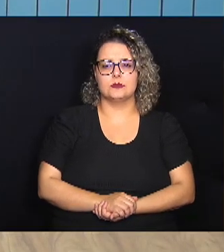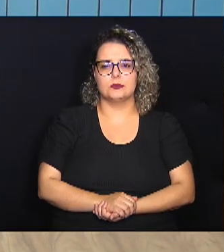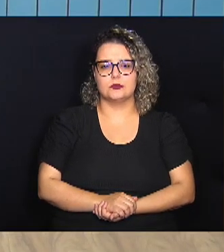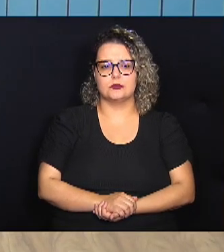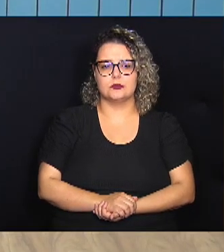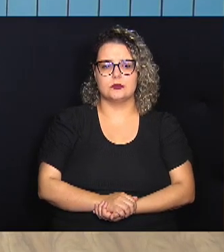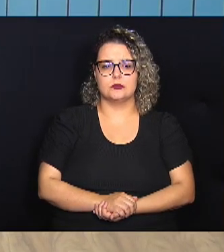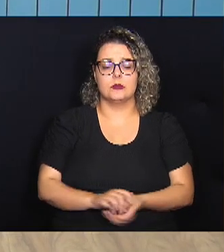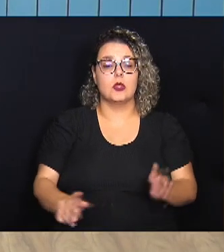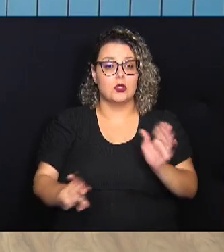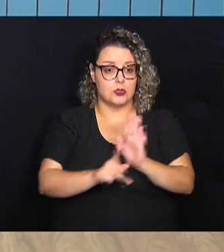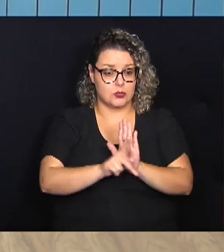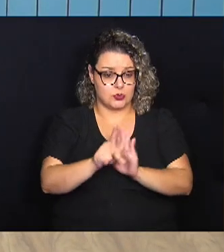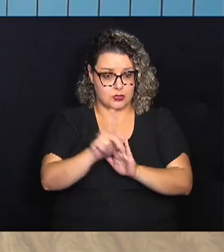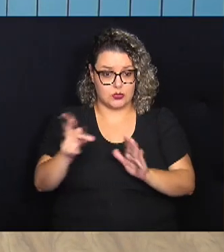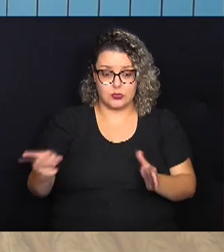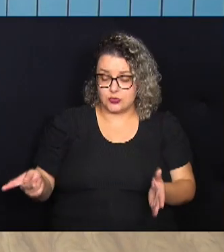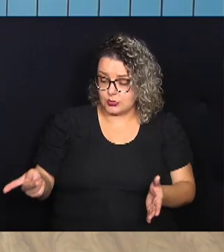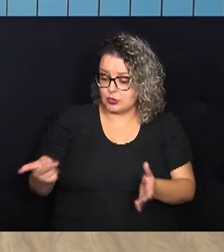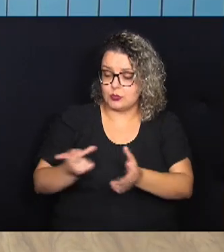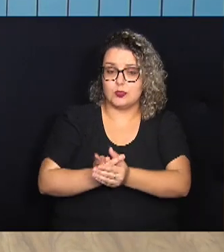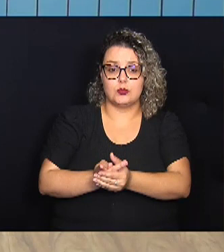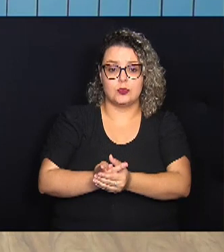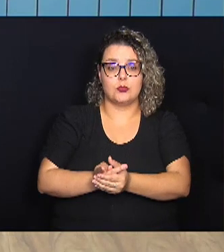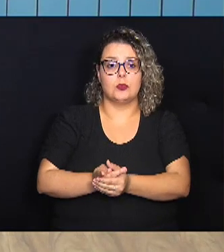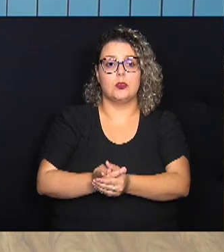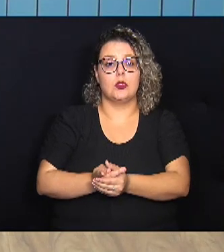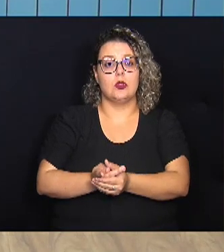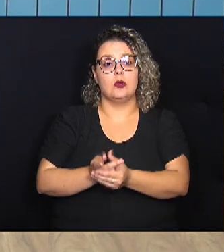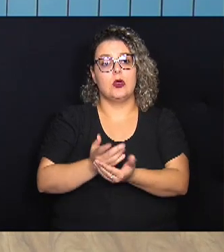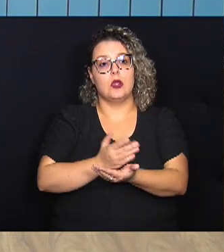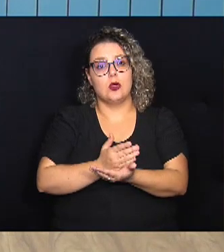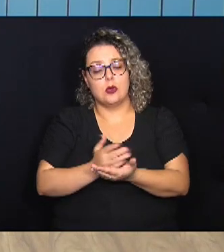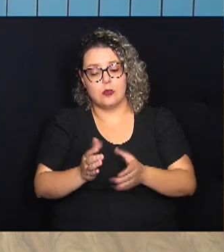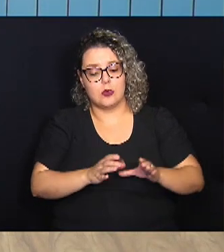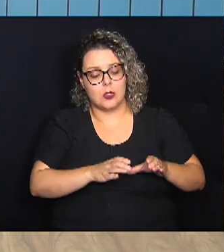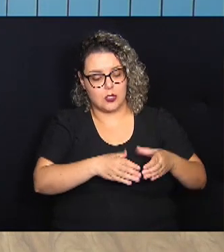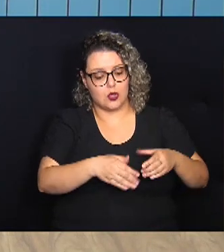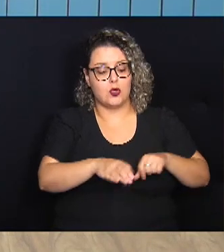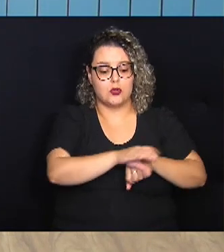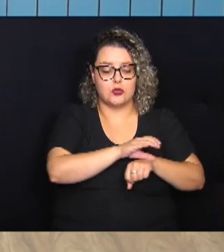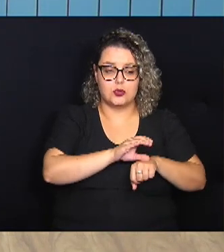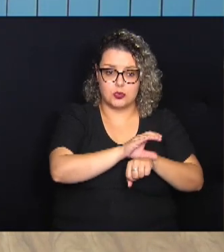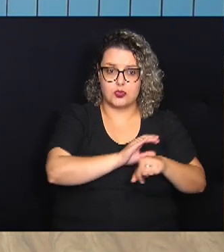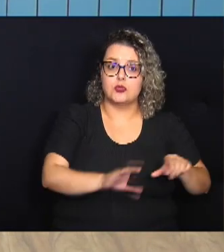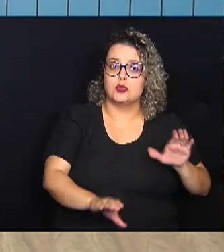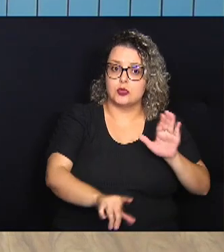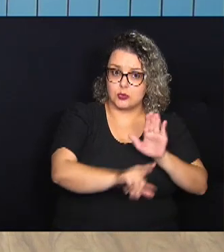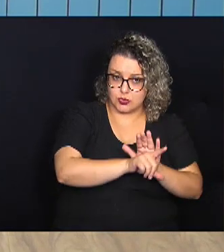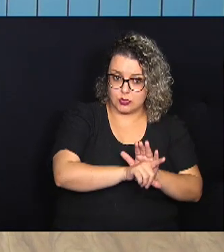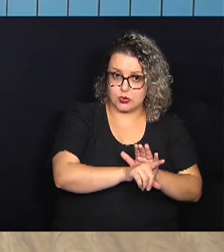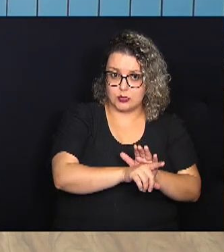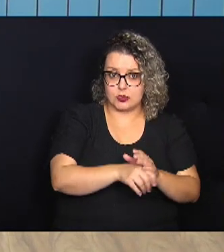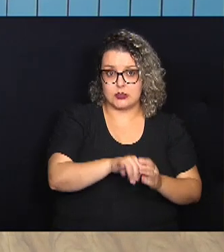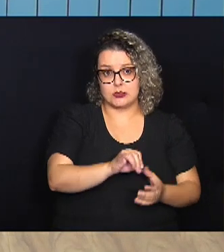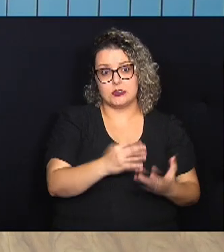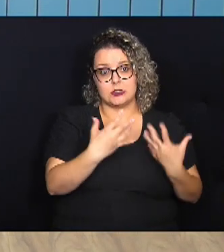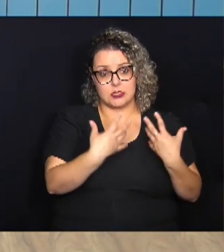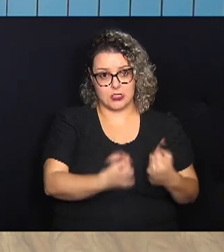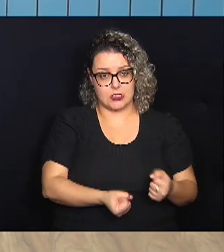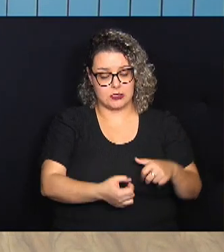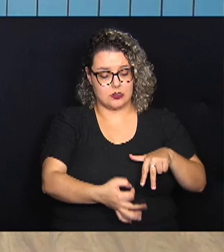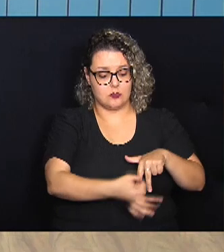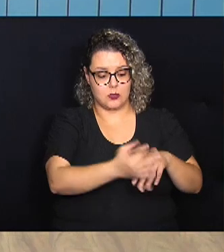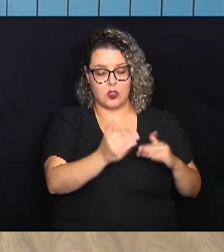Os projetos protocolados ainda vão passar pela Comissão de Constituição e Legalidade e, se receberem parecer